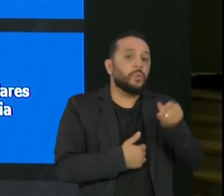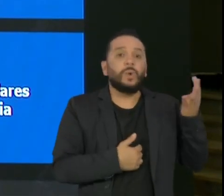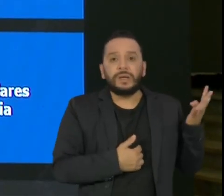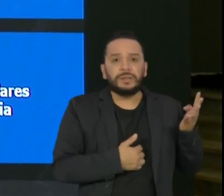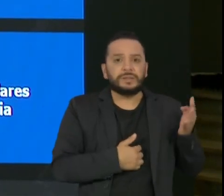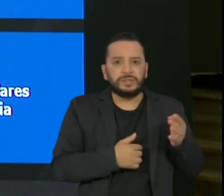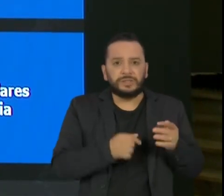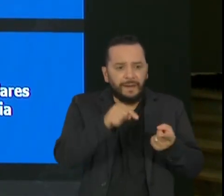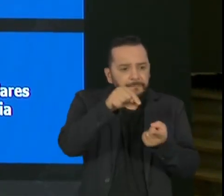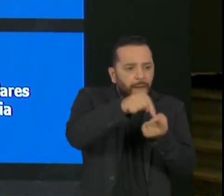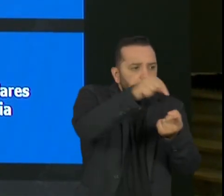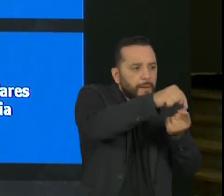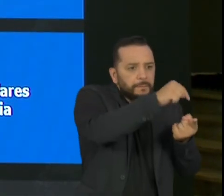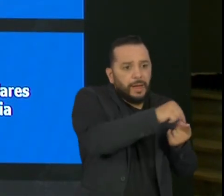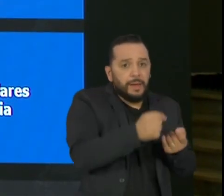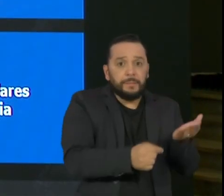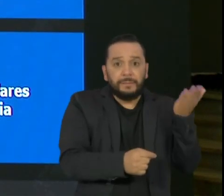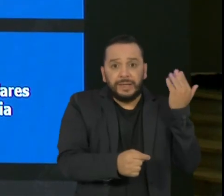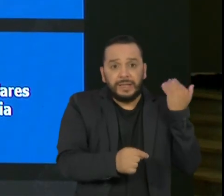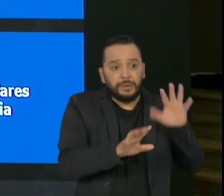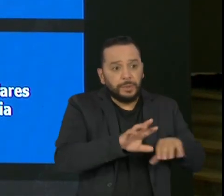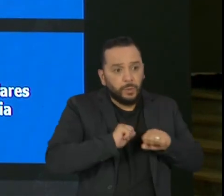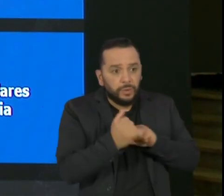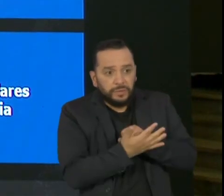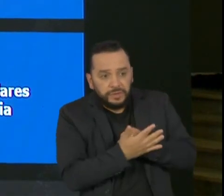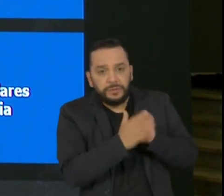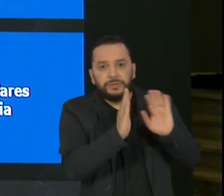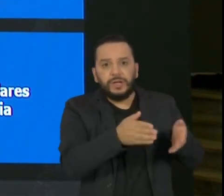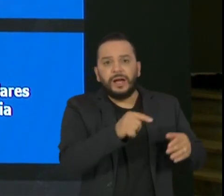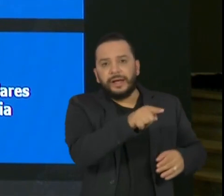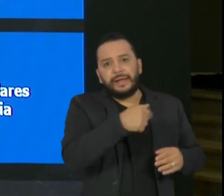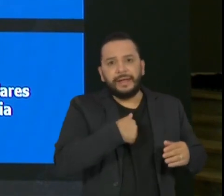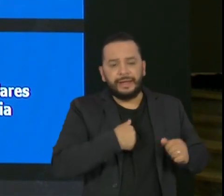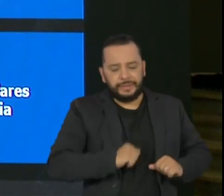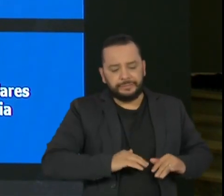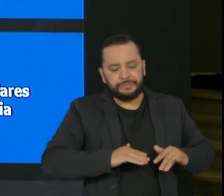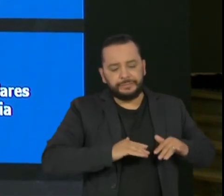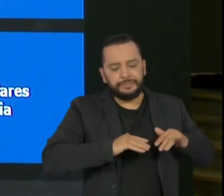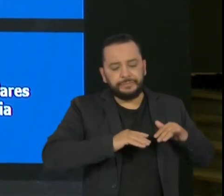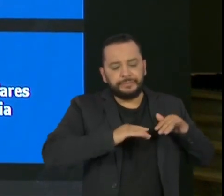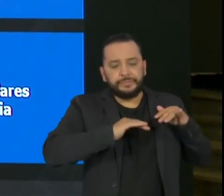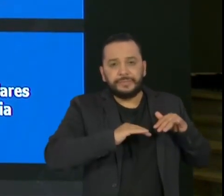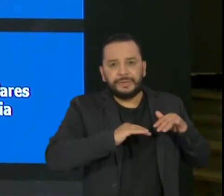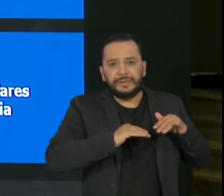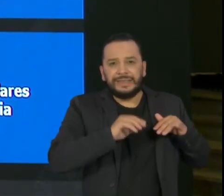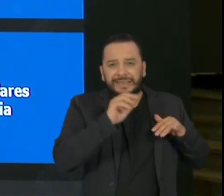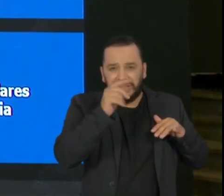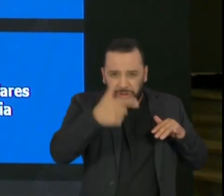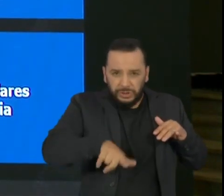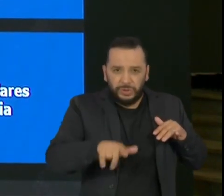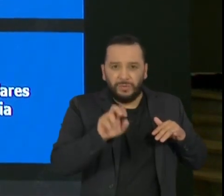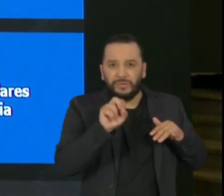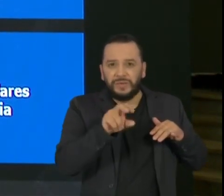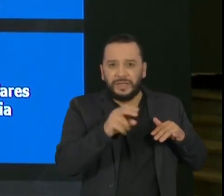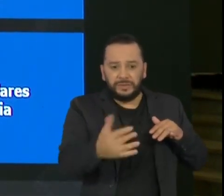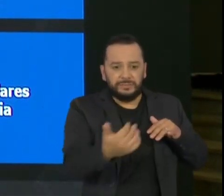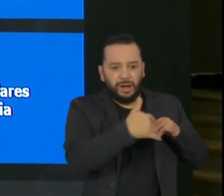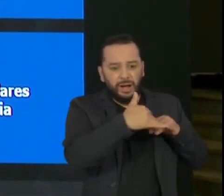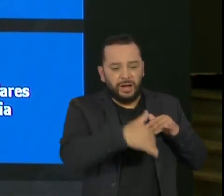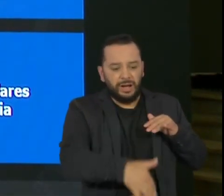população. E com isso você pode predizer a evolução, com base no passado, da